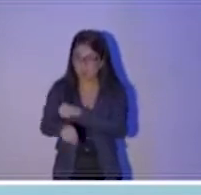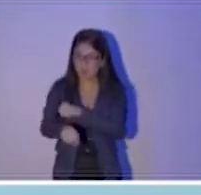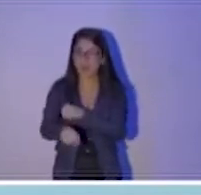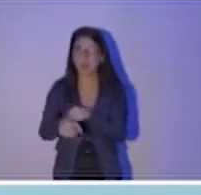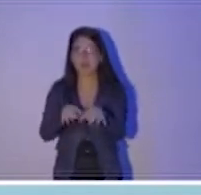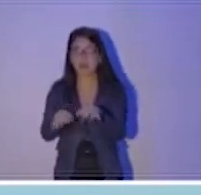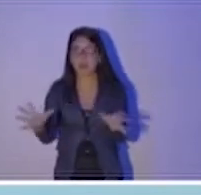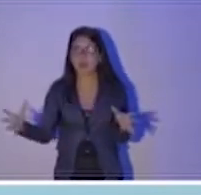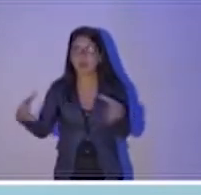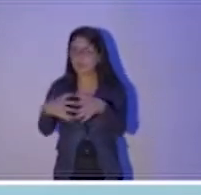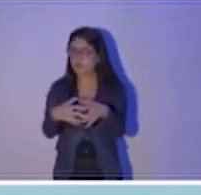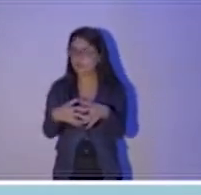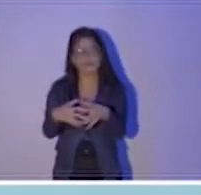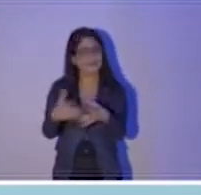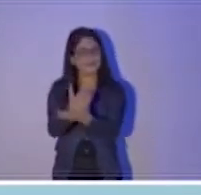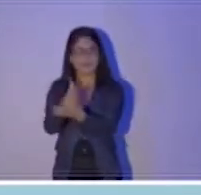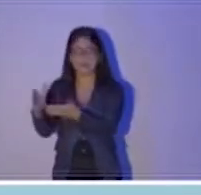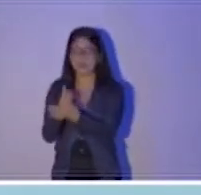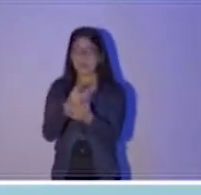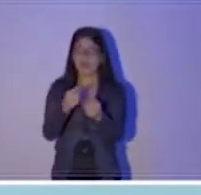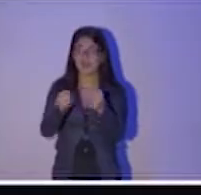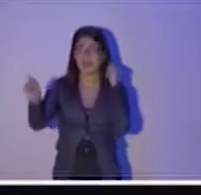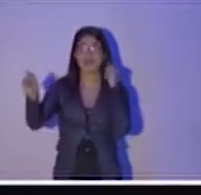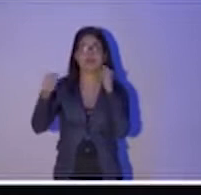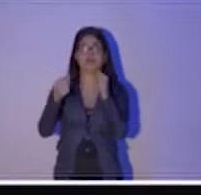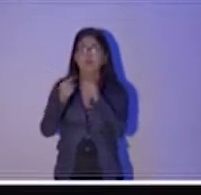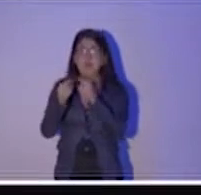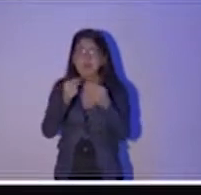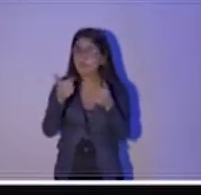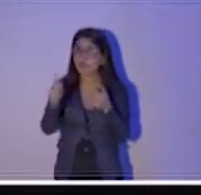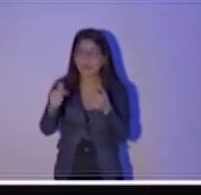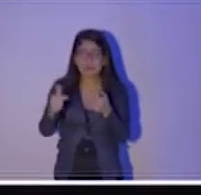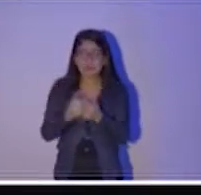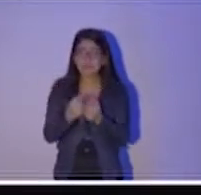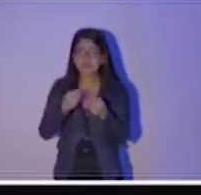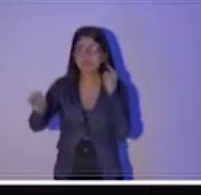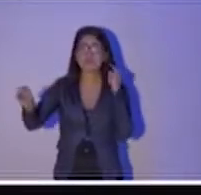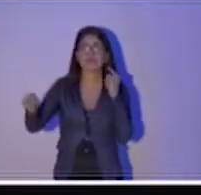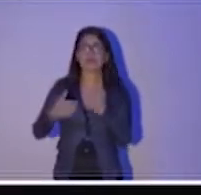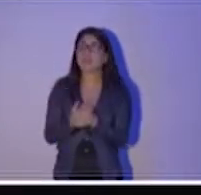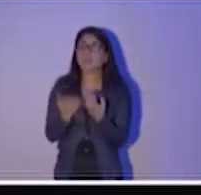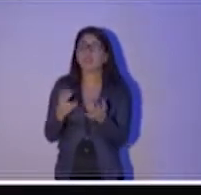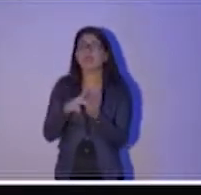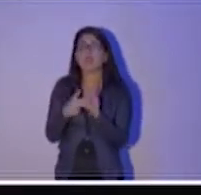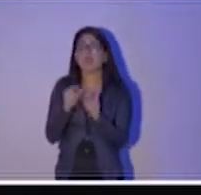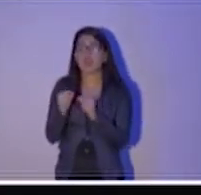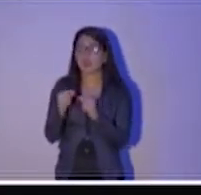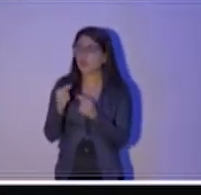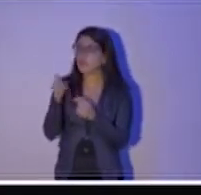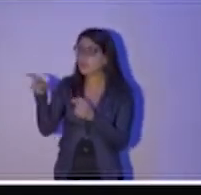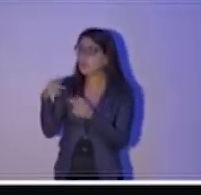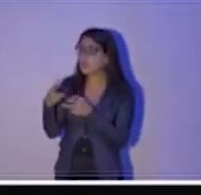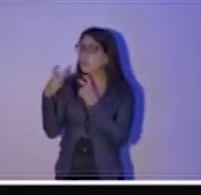isso também deve levar a uma incoerência muito grande na sala de aula. O que são elementos assim, na prática que você